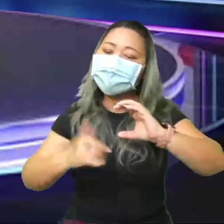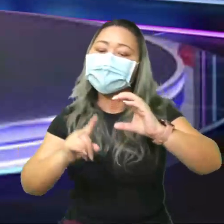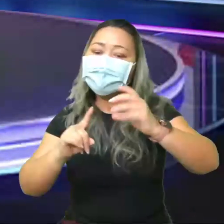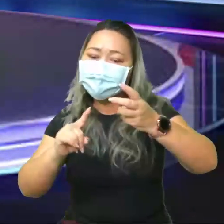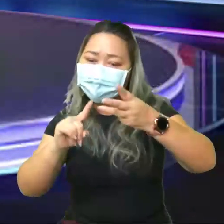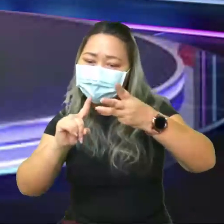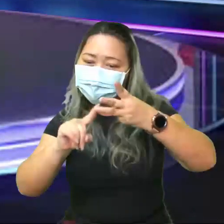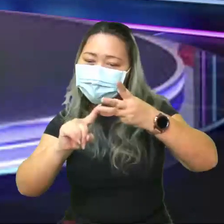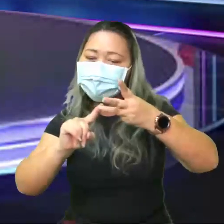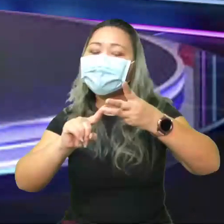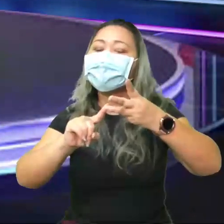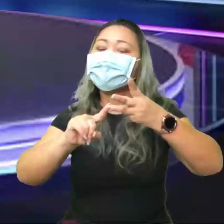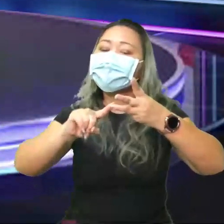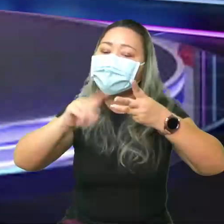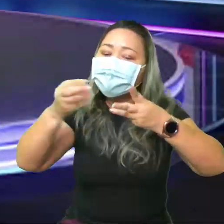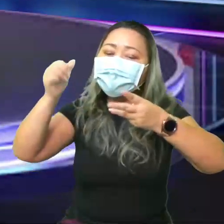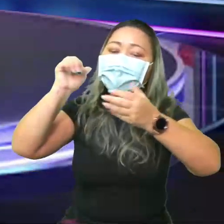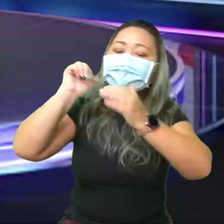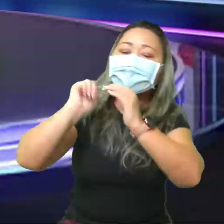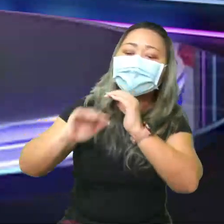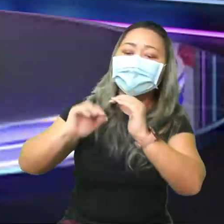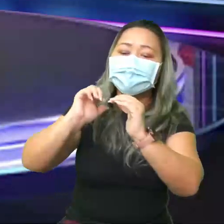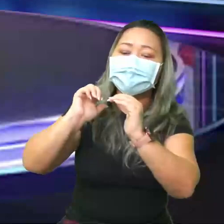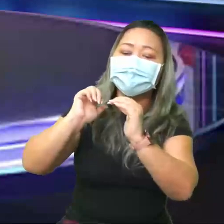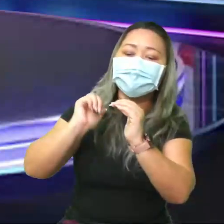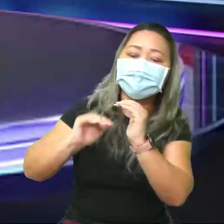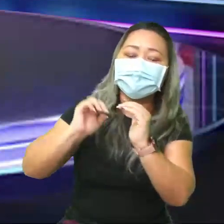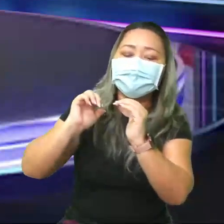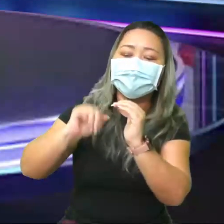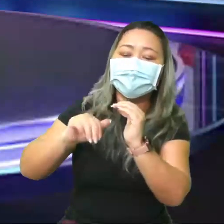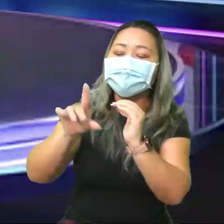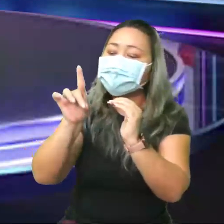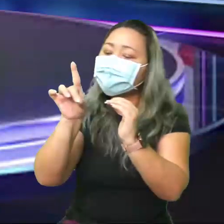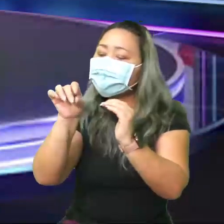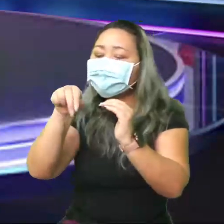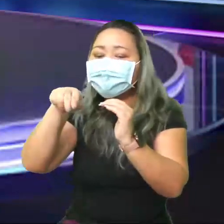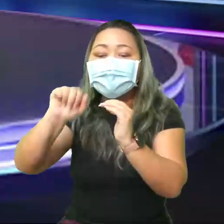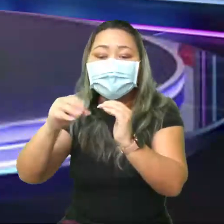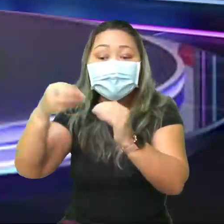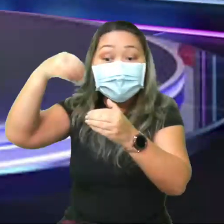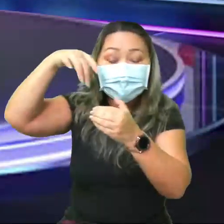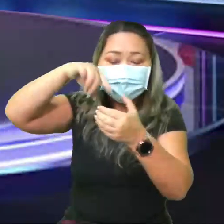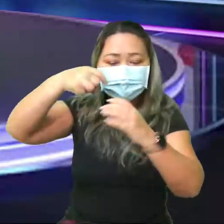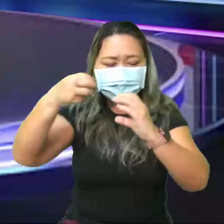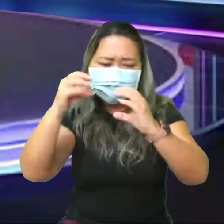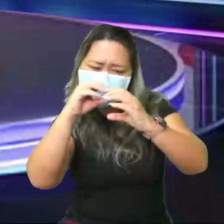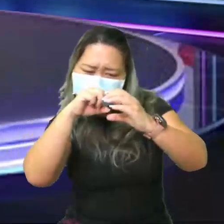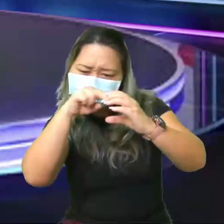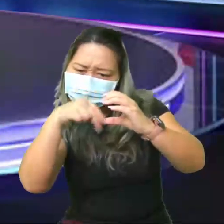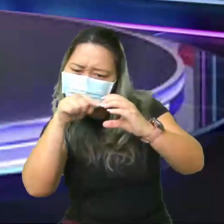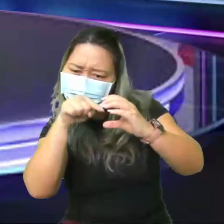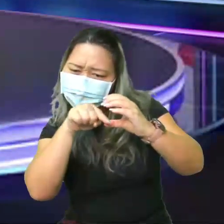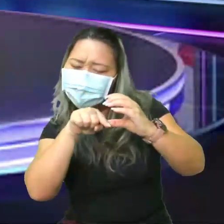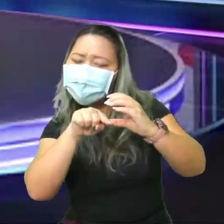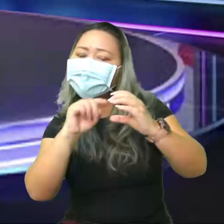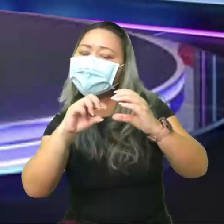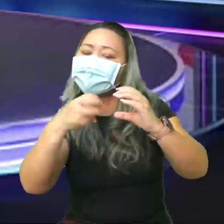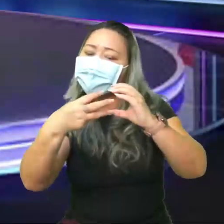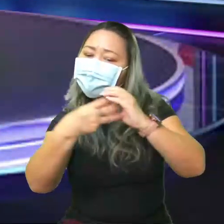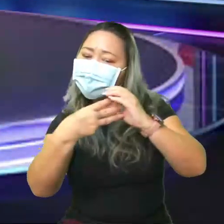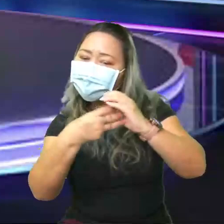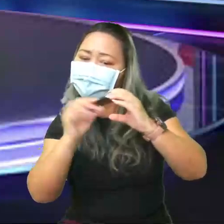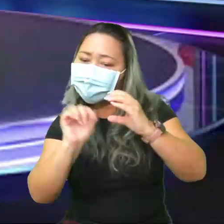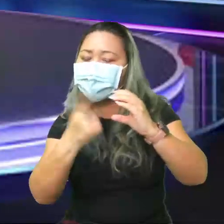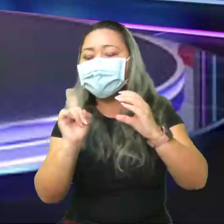bom? Seguindo. Realizam um processo de respiração e reprodução, além de guardar informações genéticas.